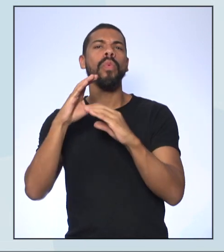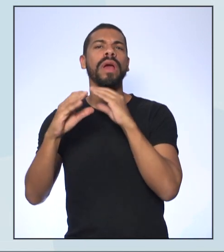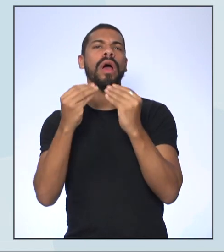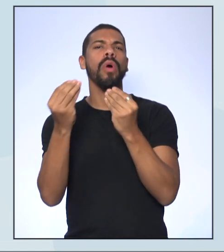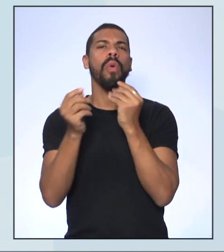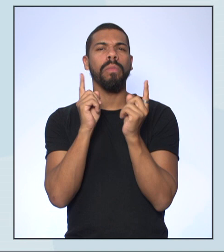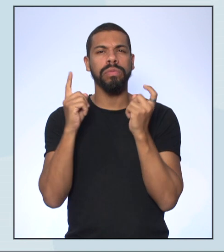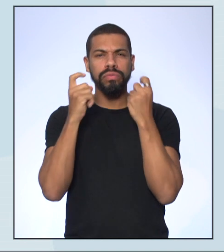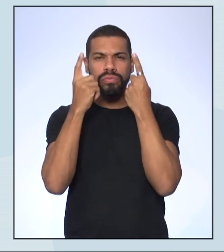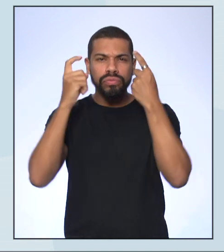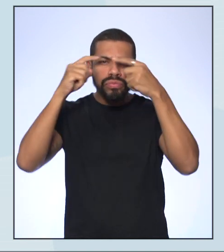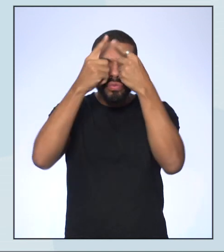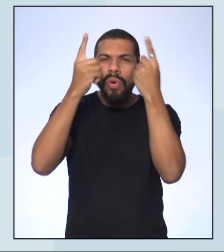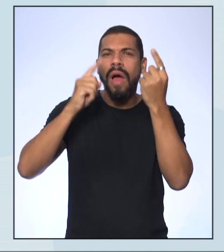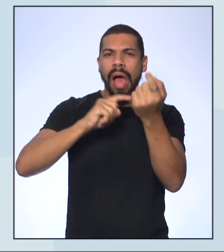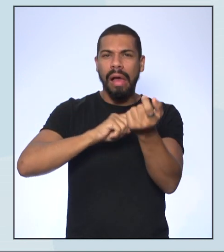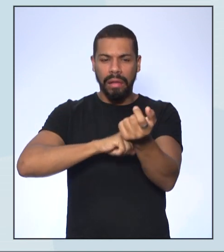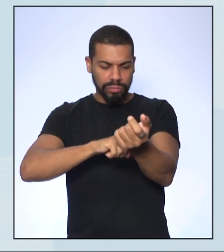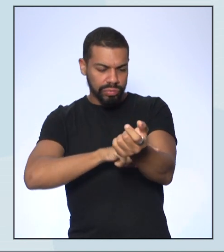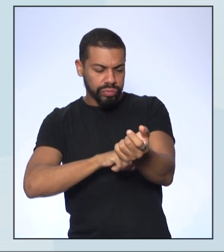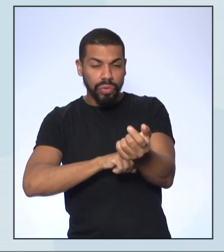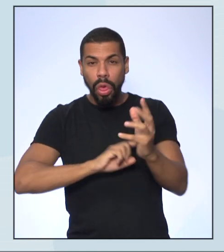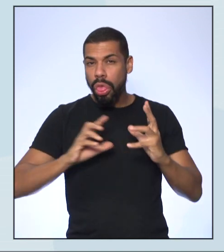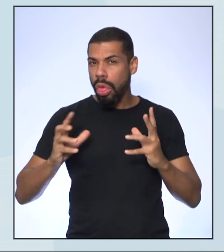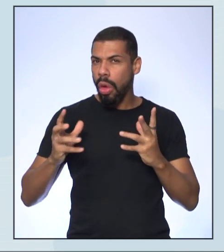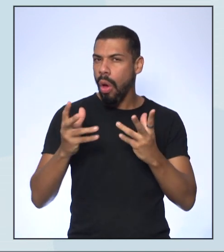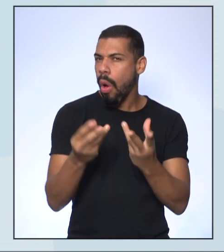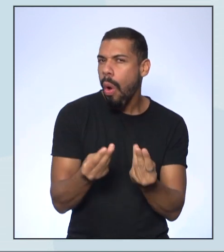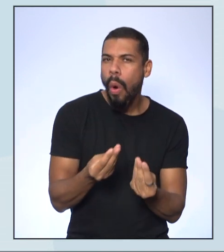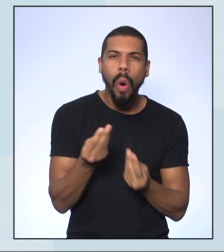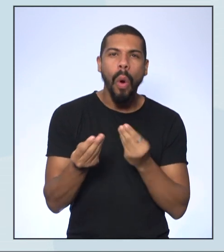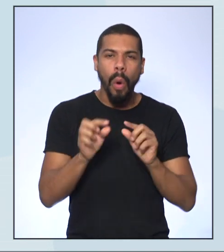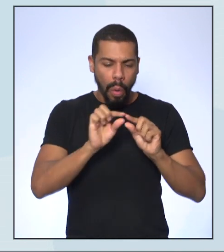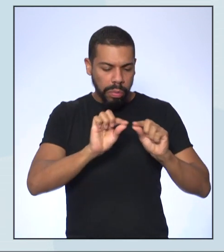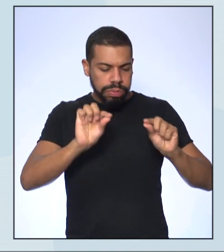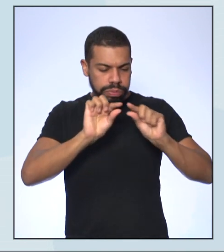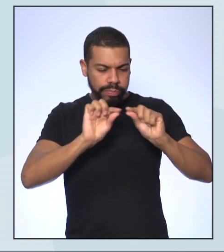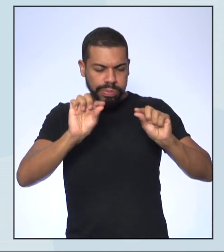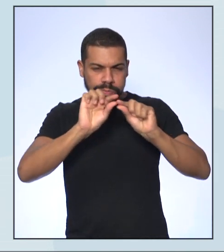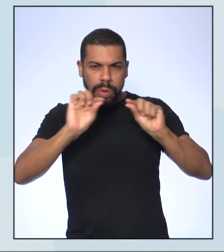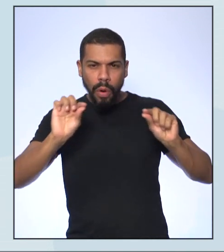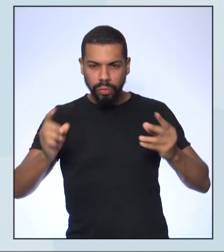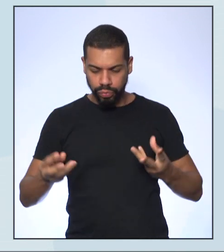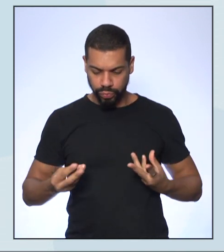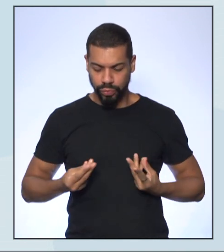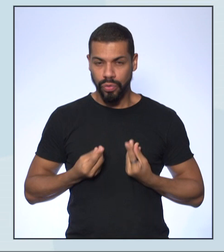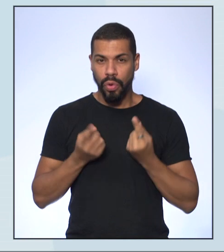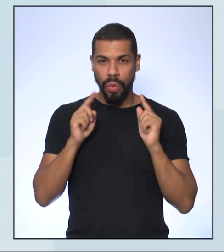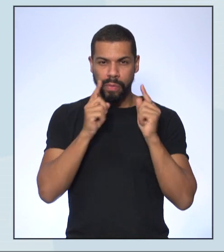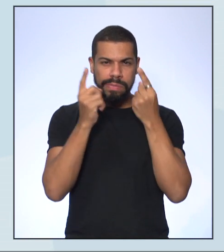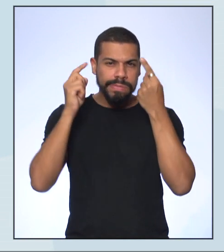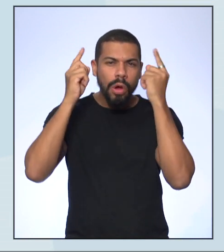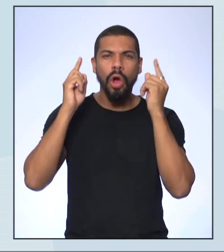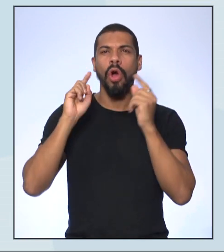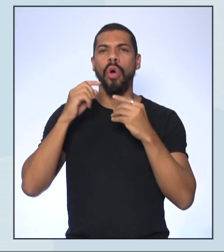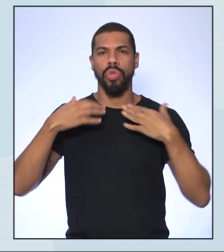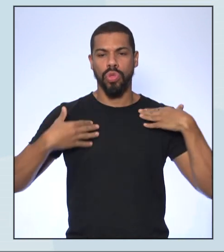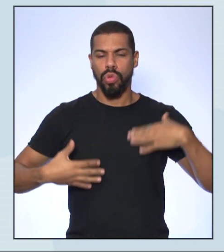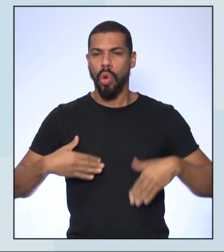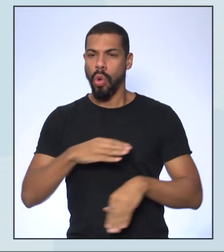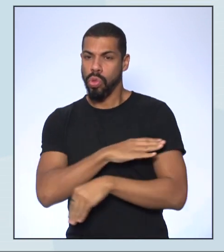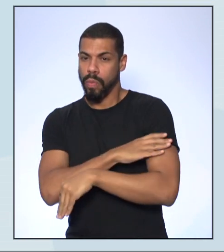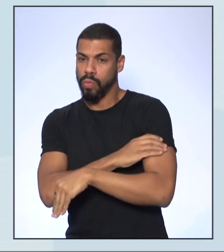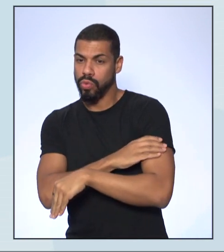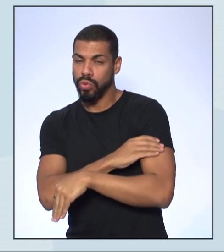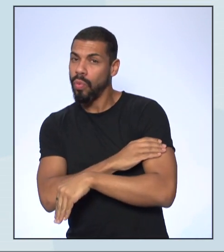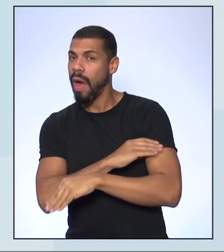com todo o seu corpo, do cérebro para informações da parte muscular, da parte